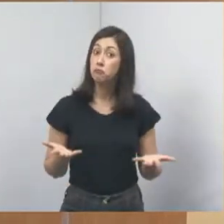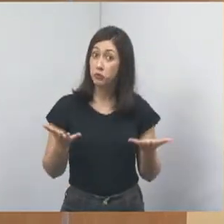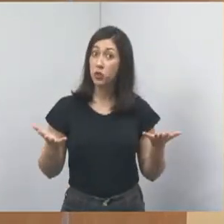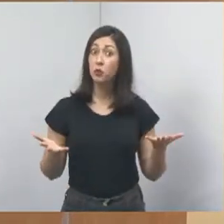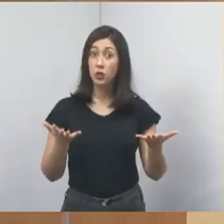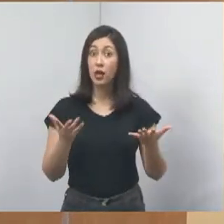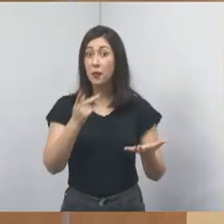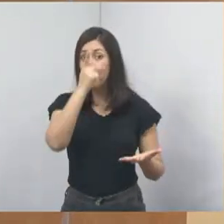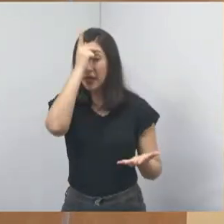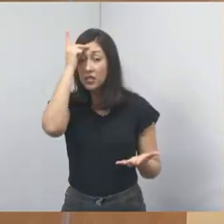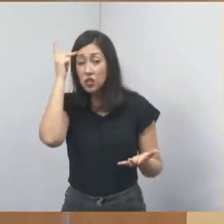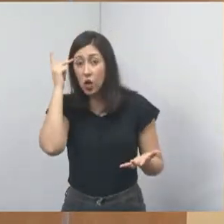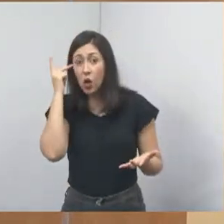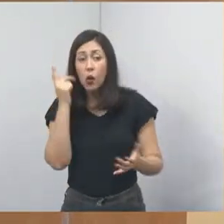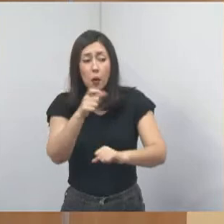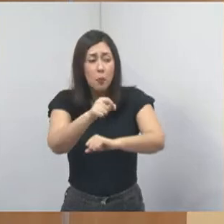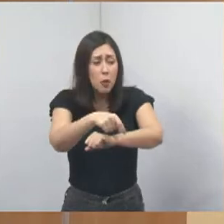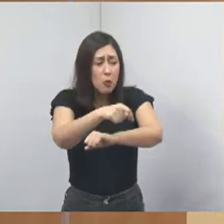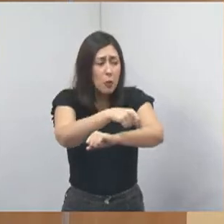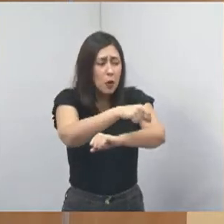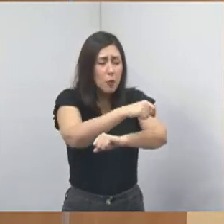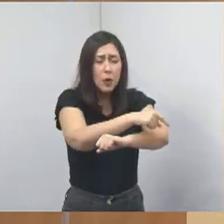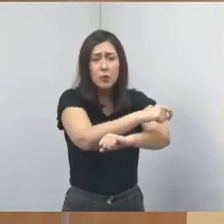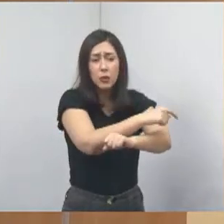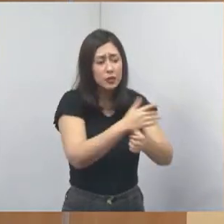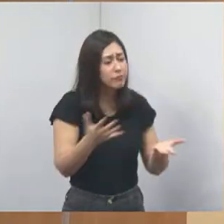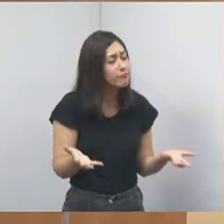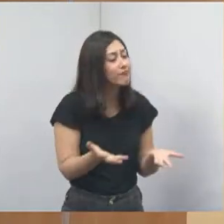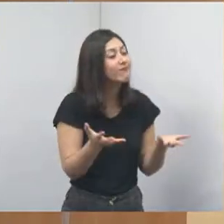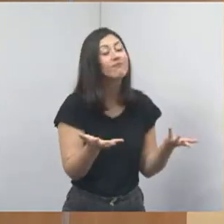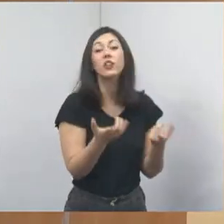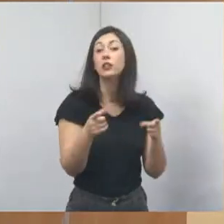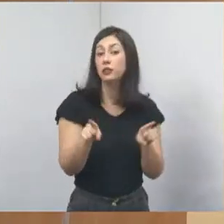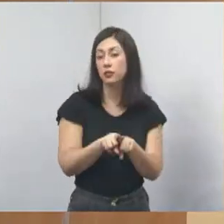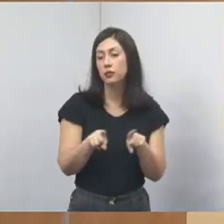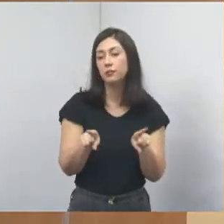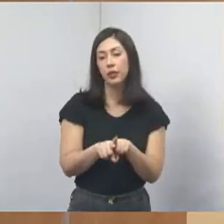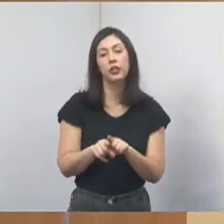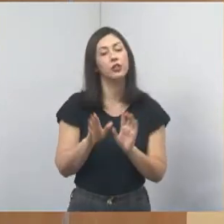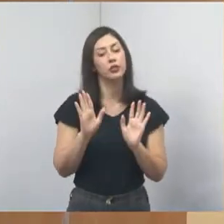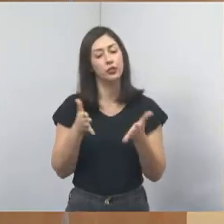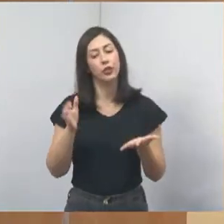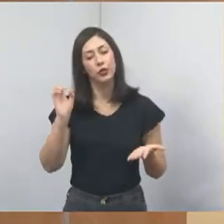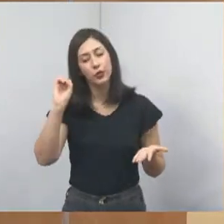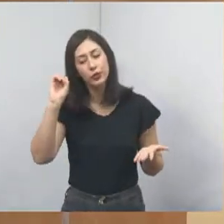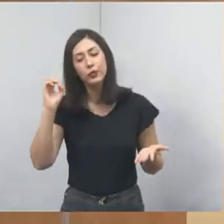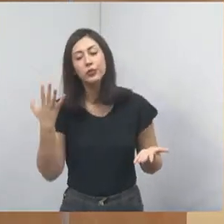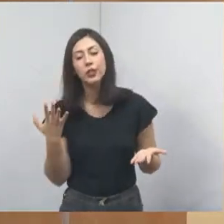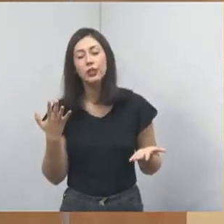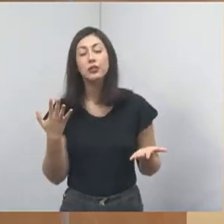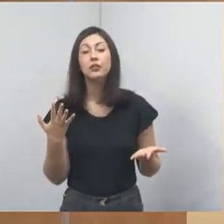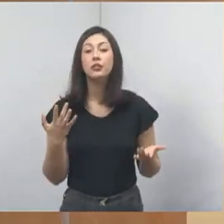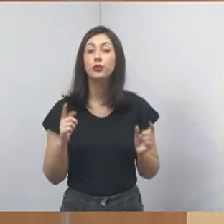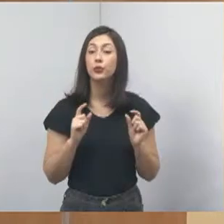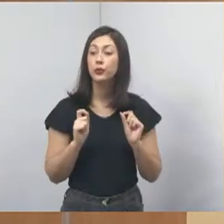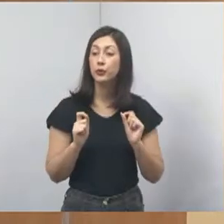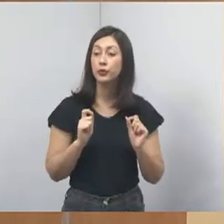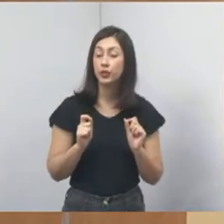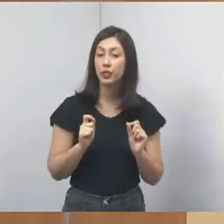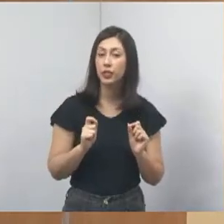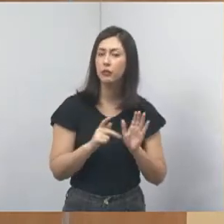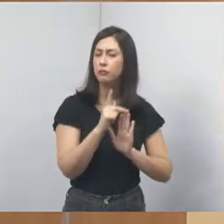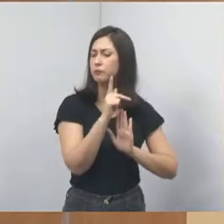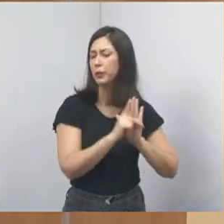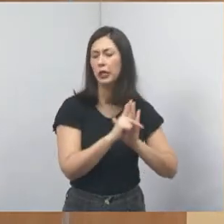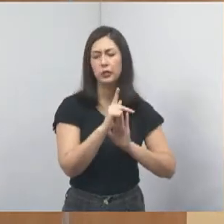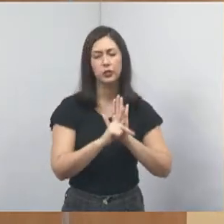pequeno produtor e, claro, tarefa que certamente já é realizada com muita atenção, via